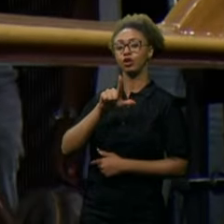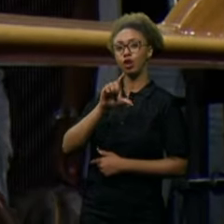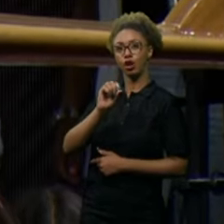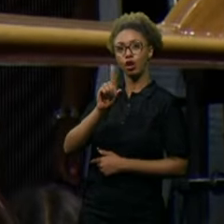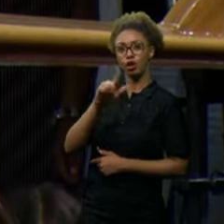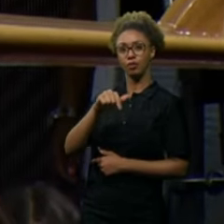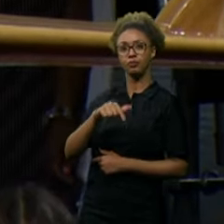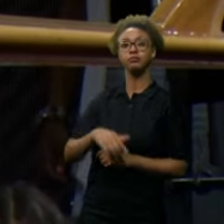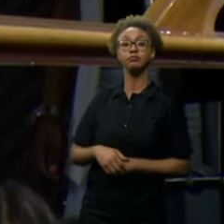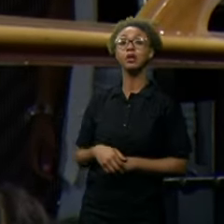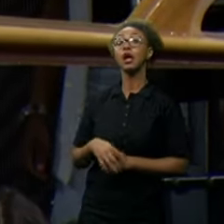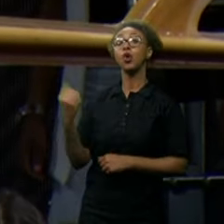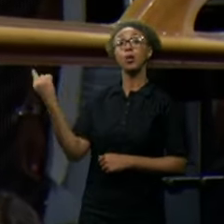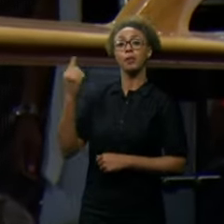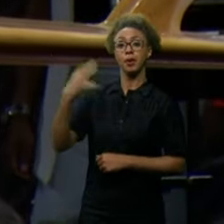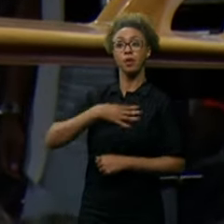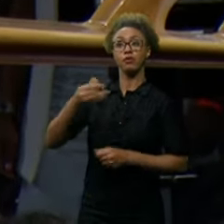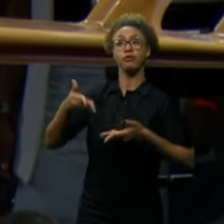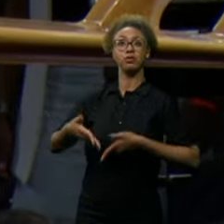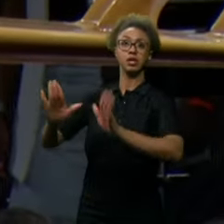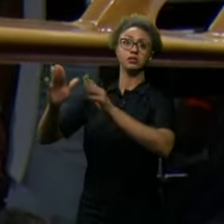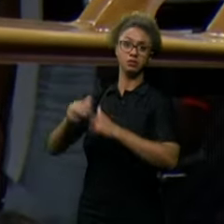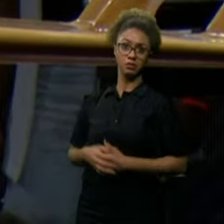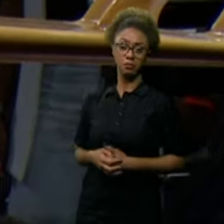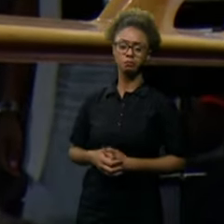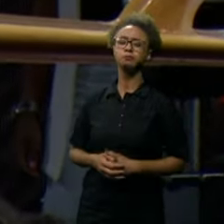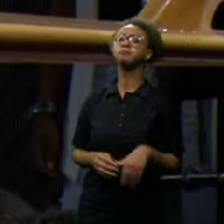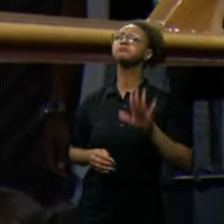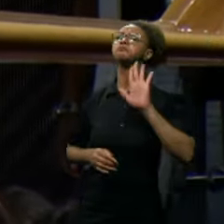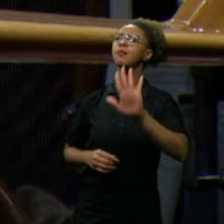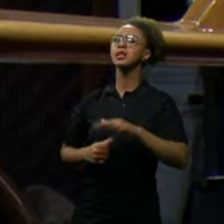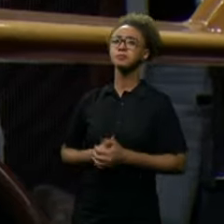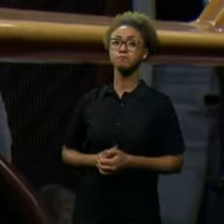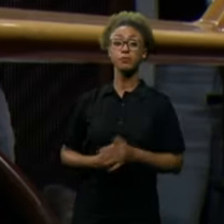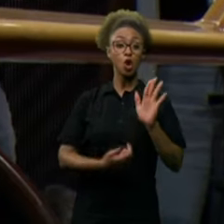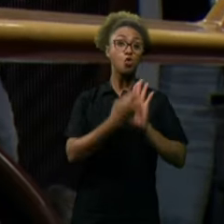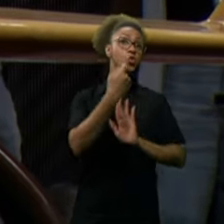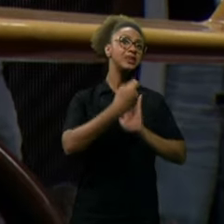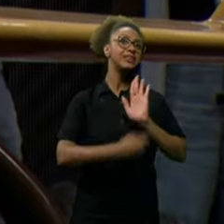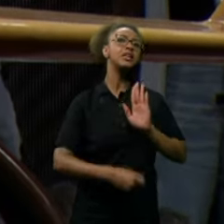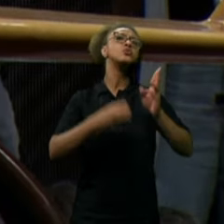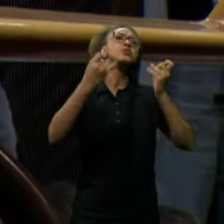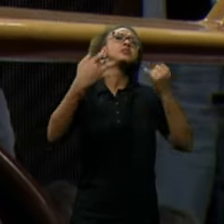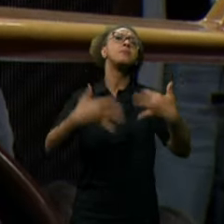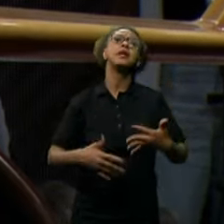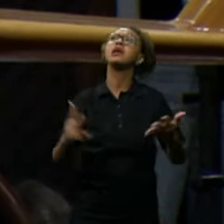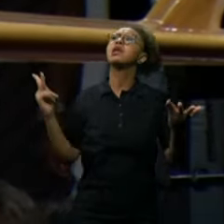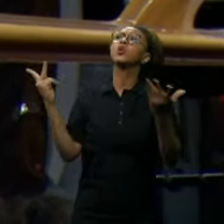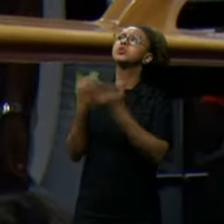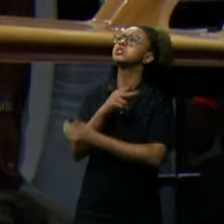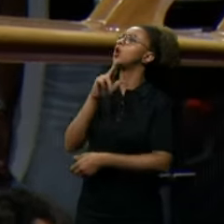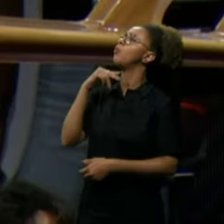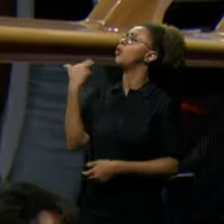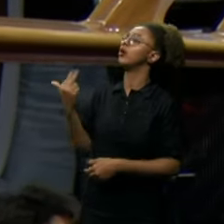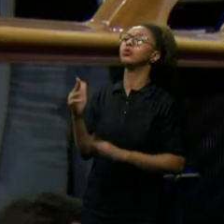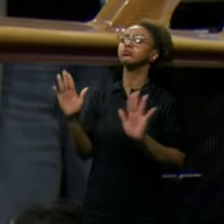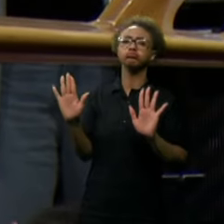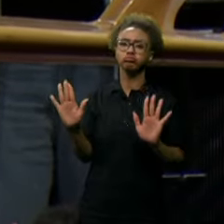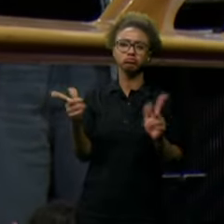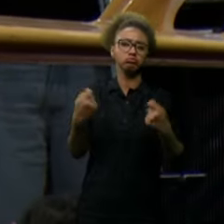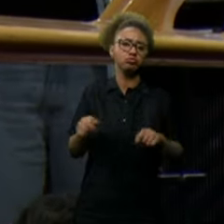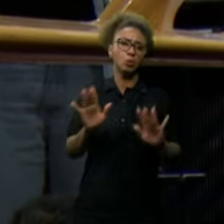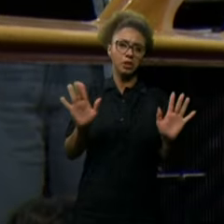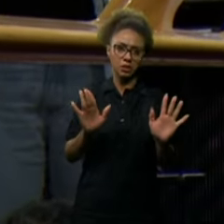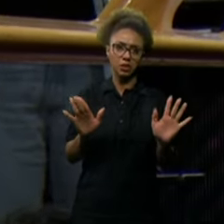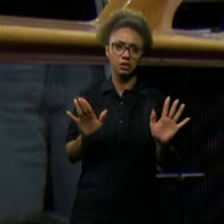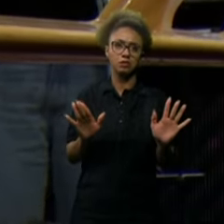casa foi o primogênito rebento da família só que o texto não diz qual é a causa da morte não precisa dizer a dor aqui